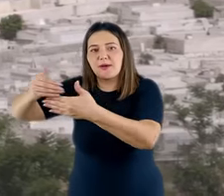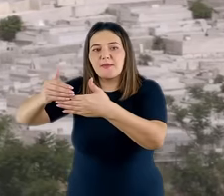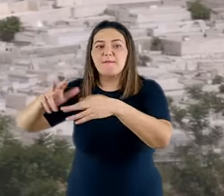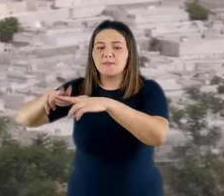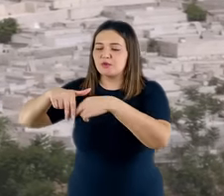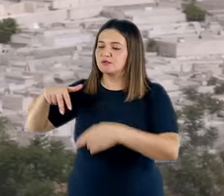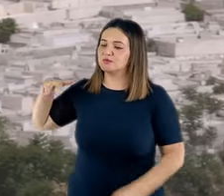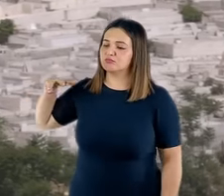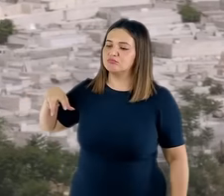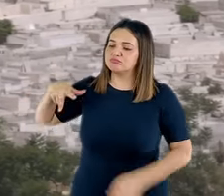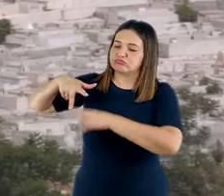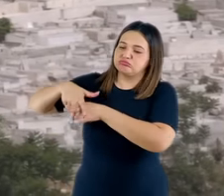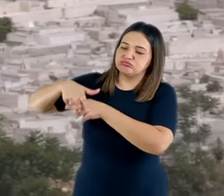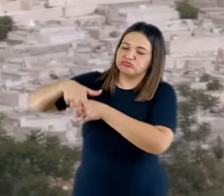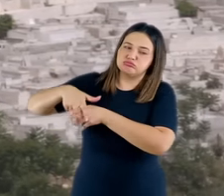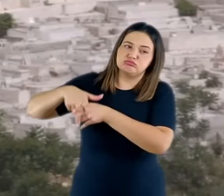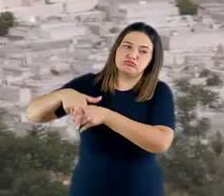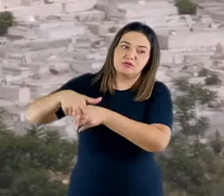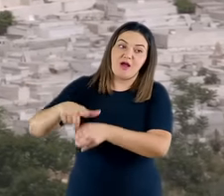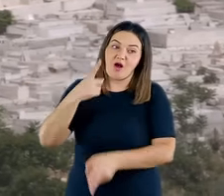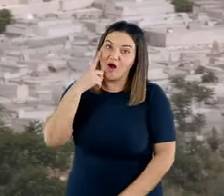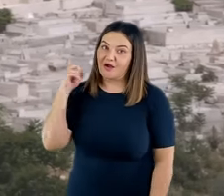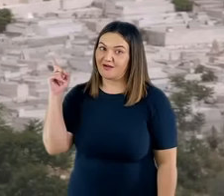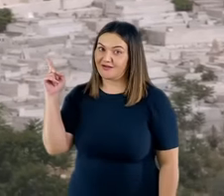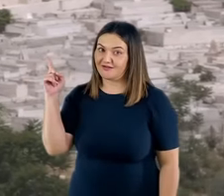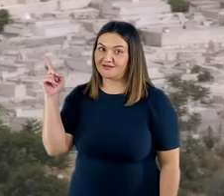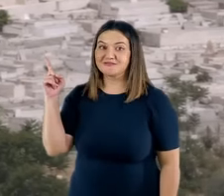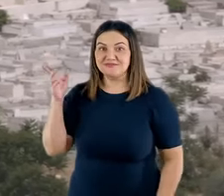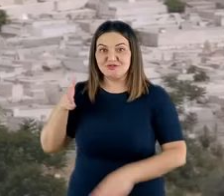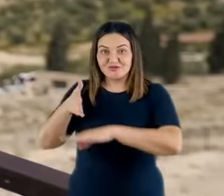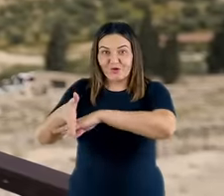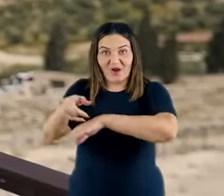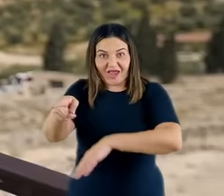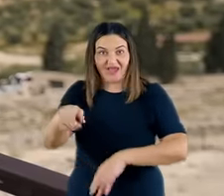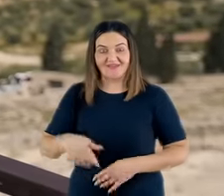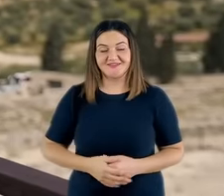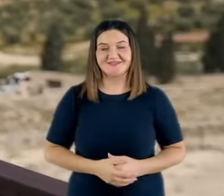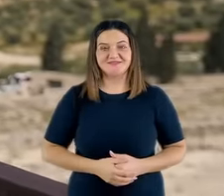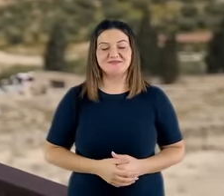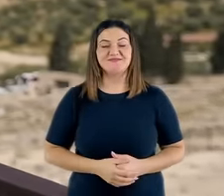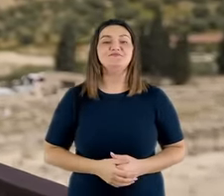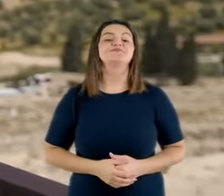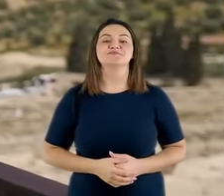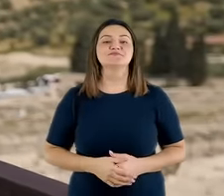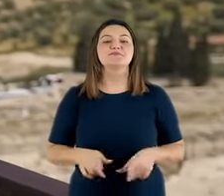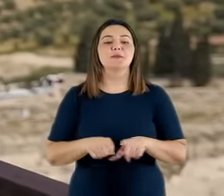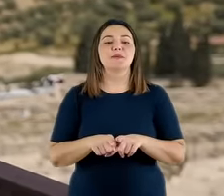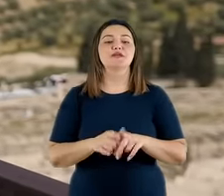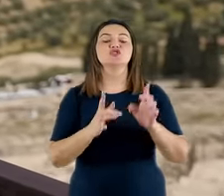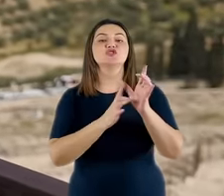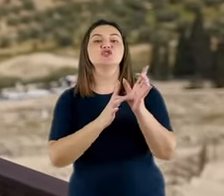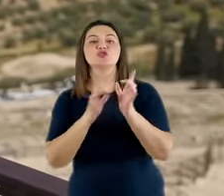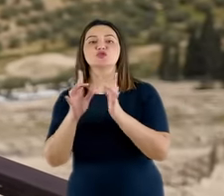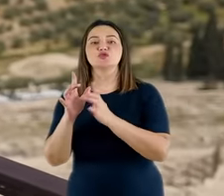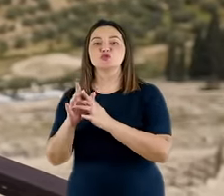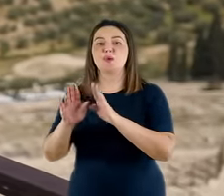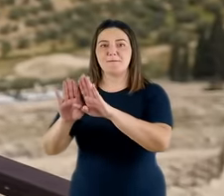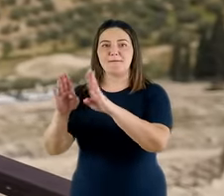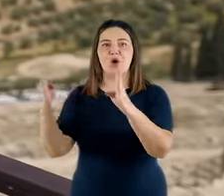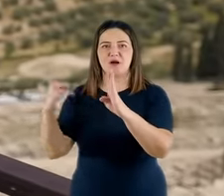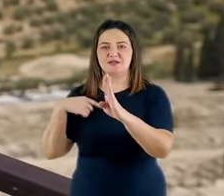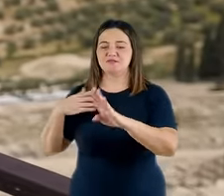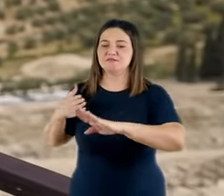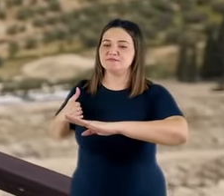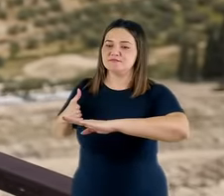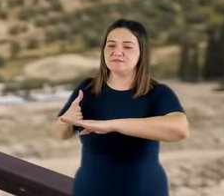desceu daqui do Monte das Oliveiras e entrou na cidade por aquele lado. Agora, olha que curioso, quando Jesus chegou à